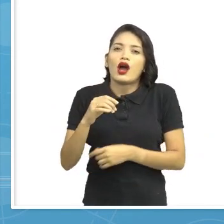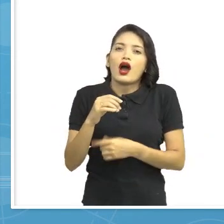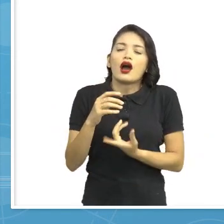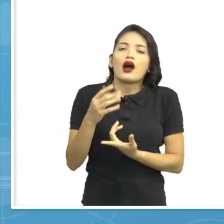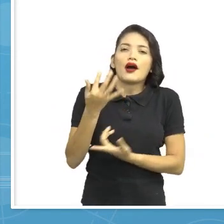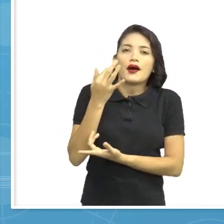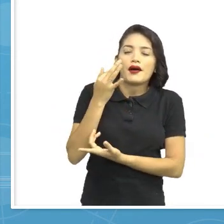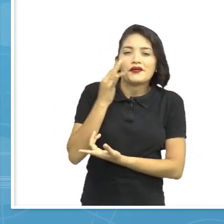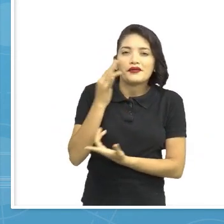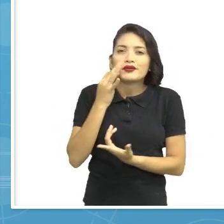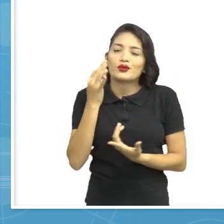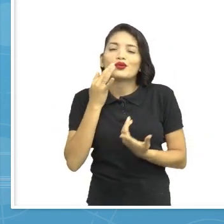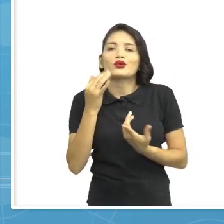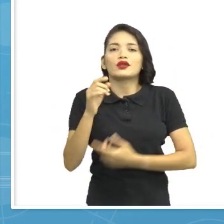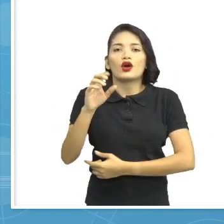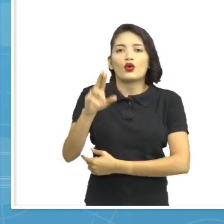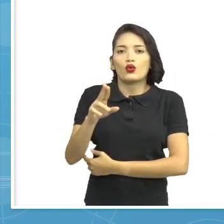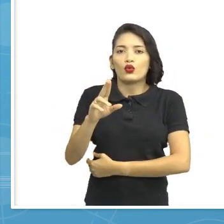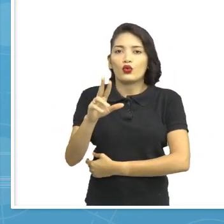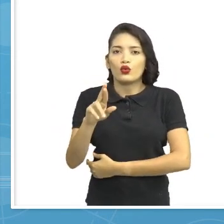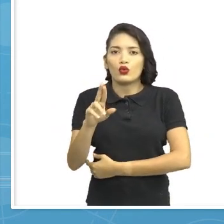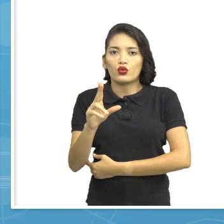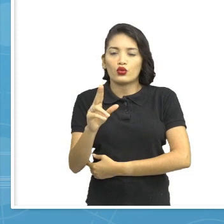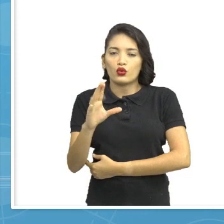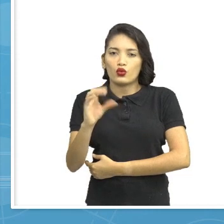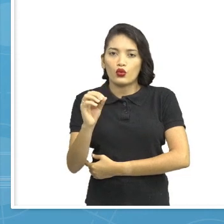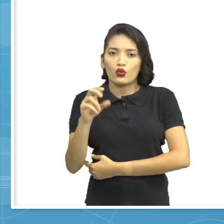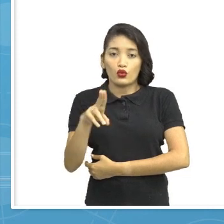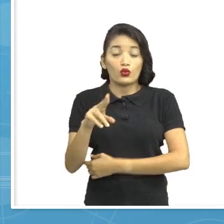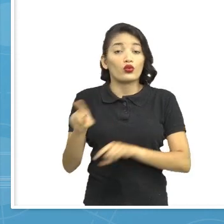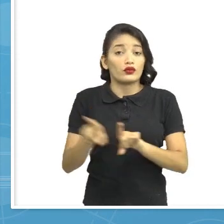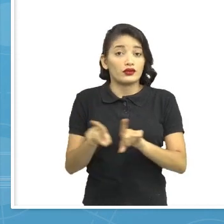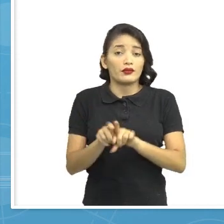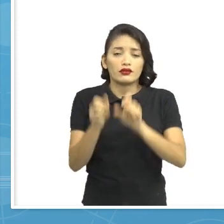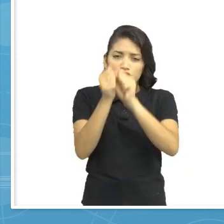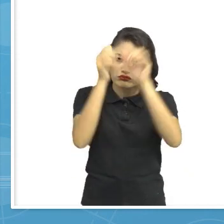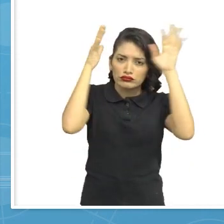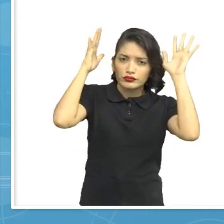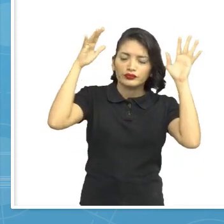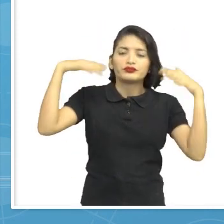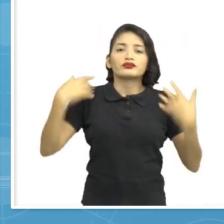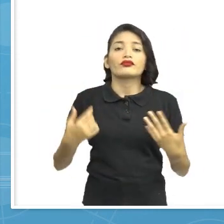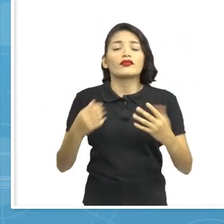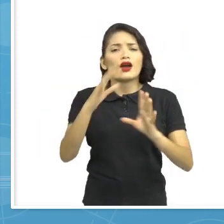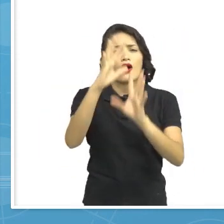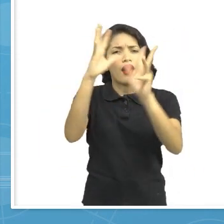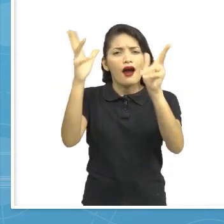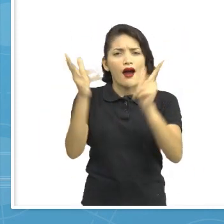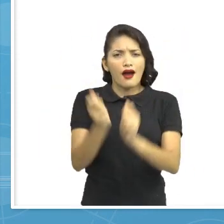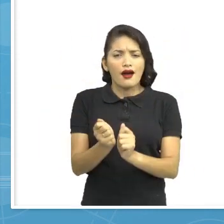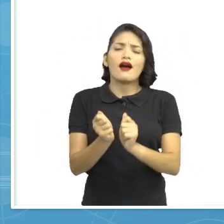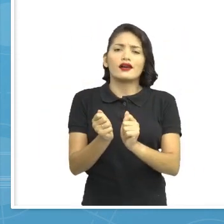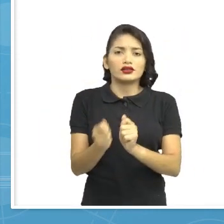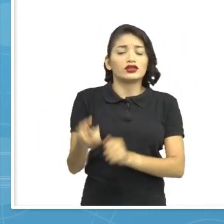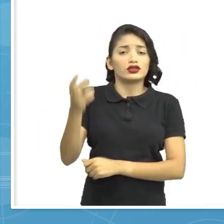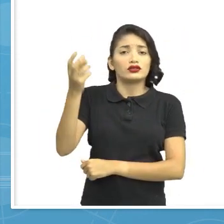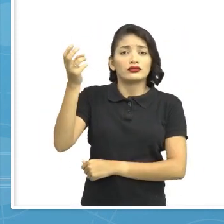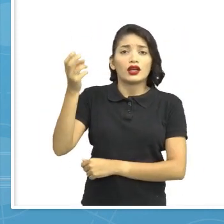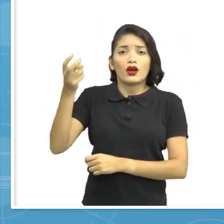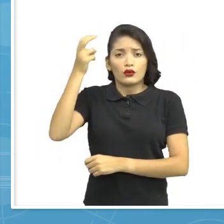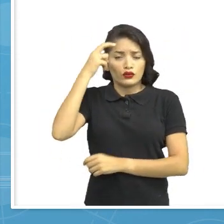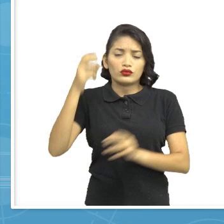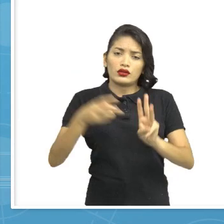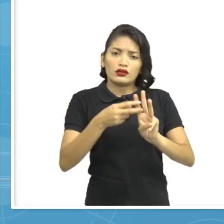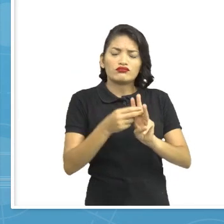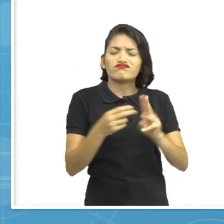o cocar, né, com a utilização das penas. A arte indígena, em todas as suas manifestações, sempre foi muito